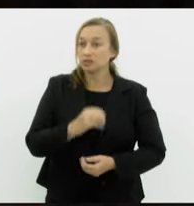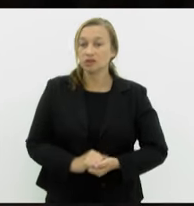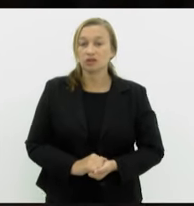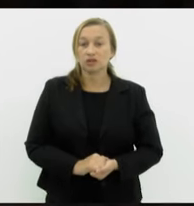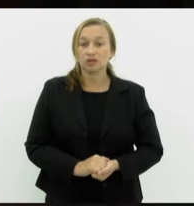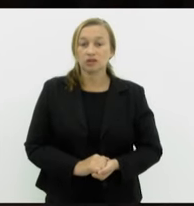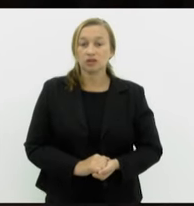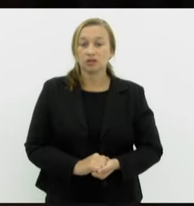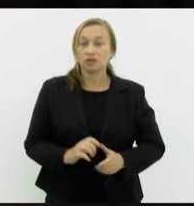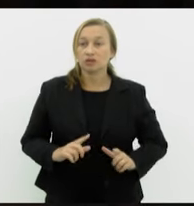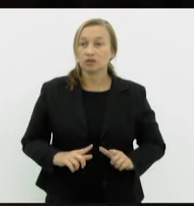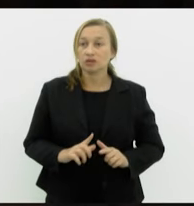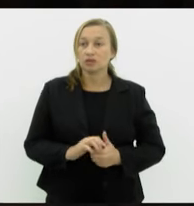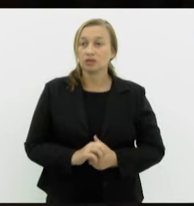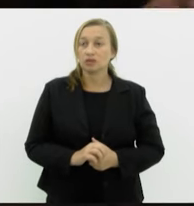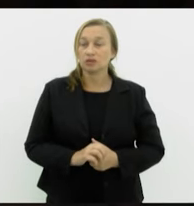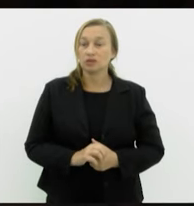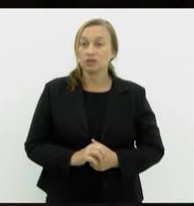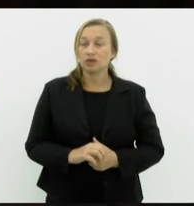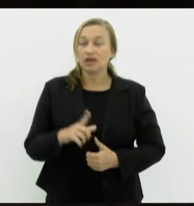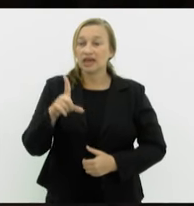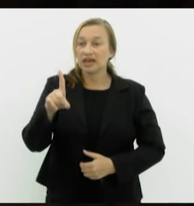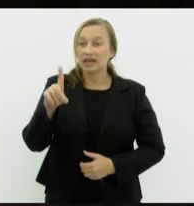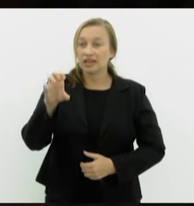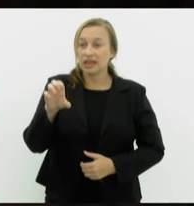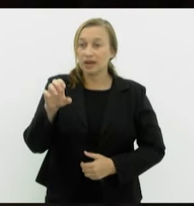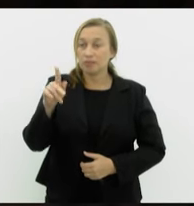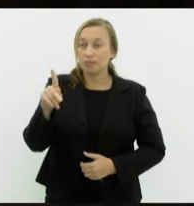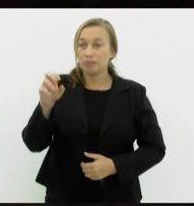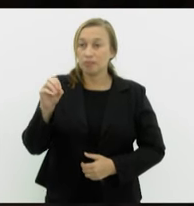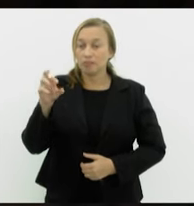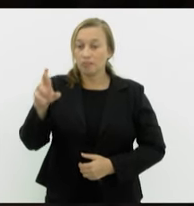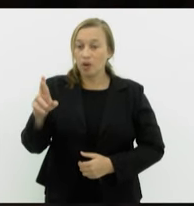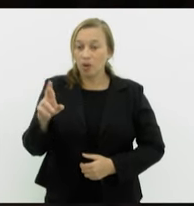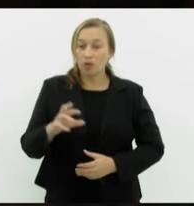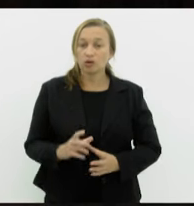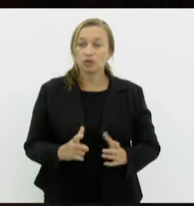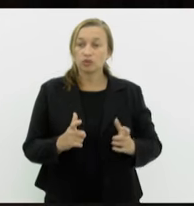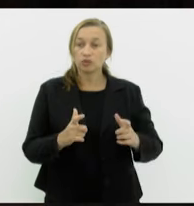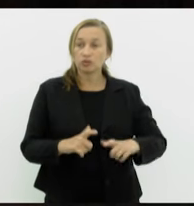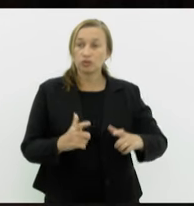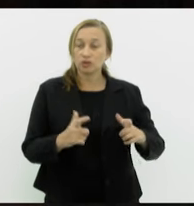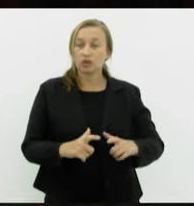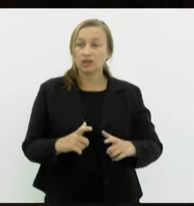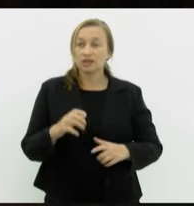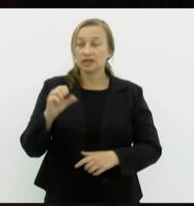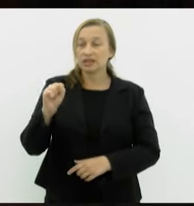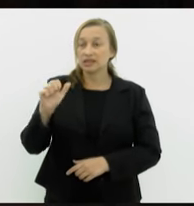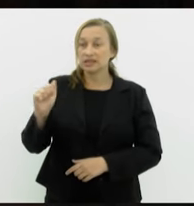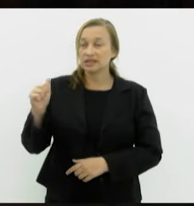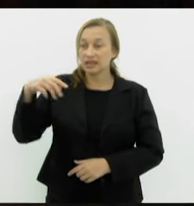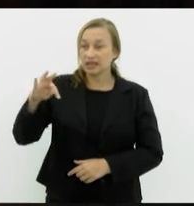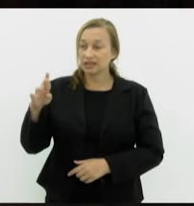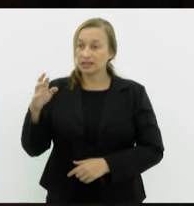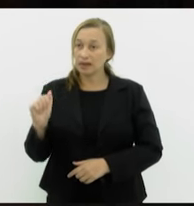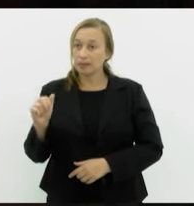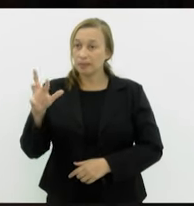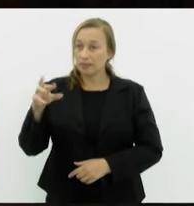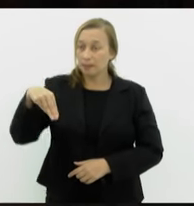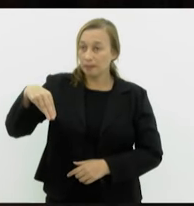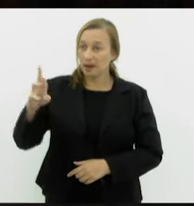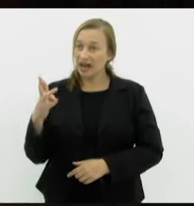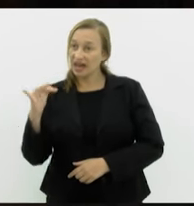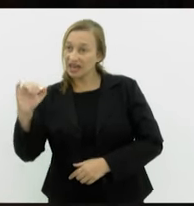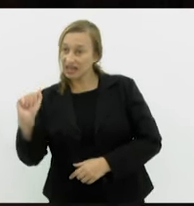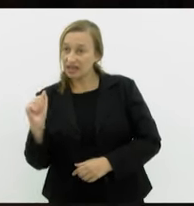a reativação do depósito da localidade de Santa Maria, 18º distrito